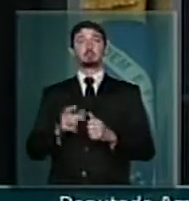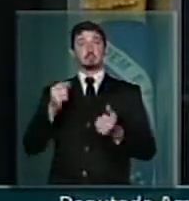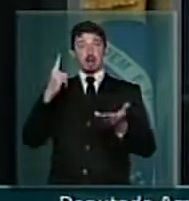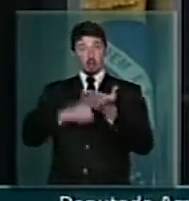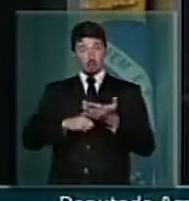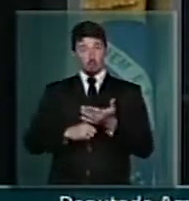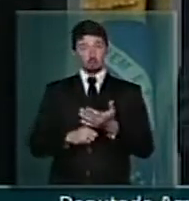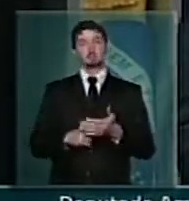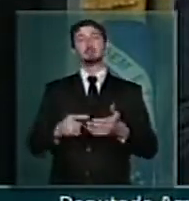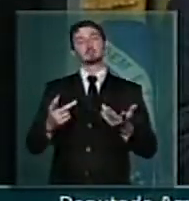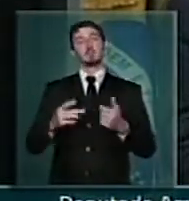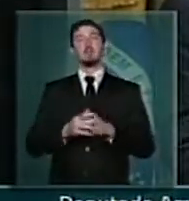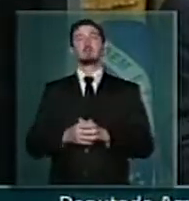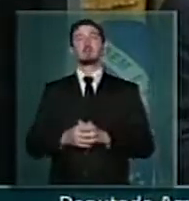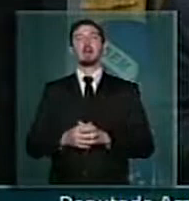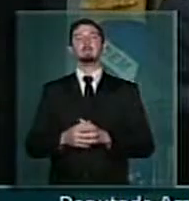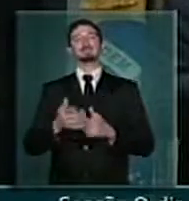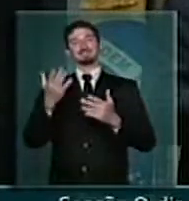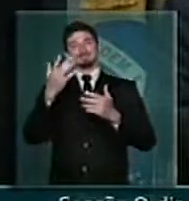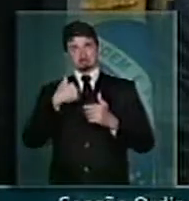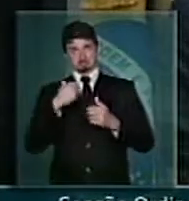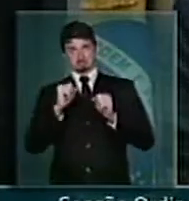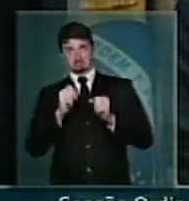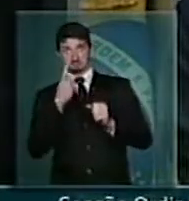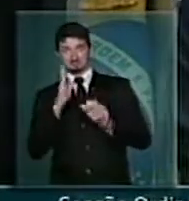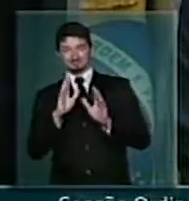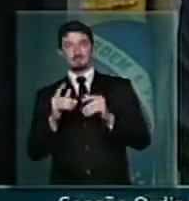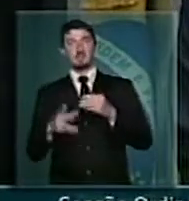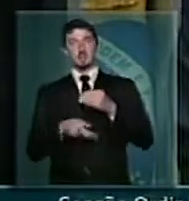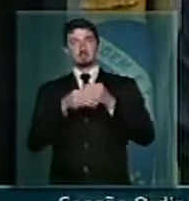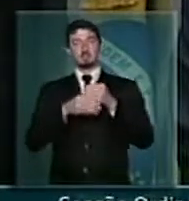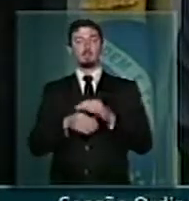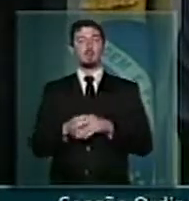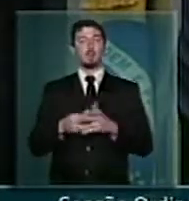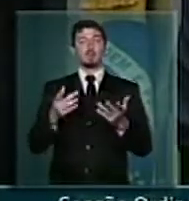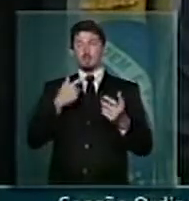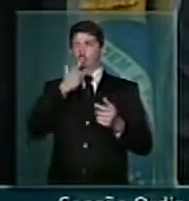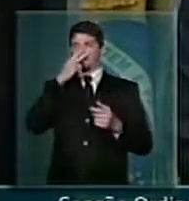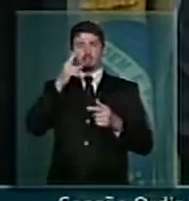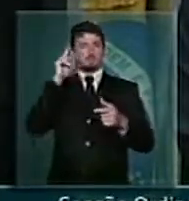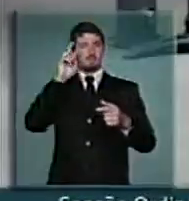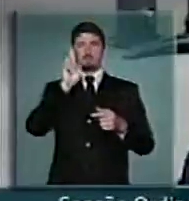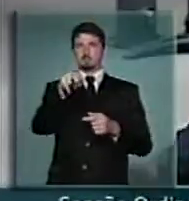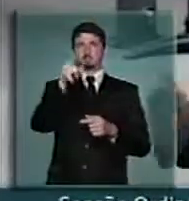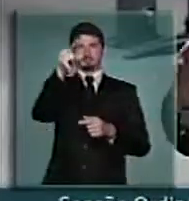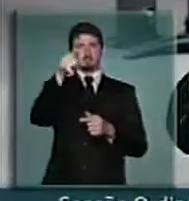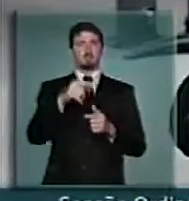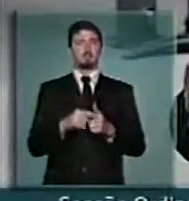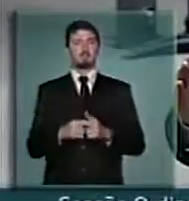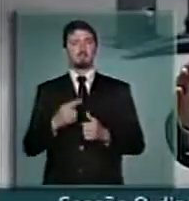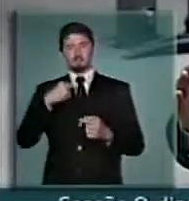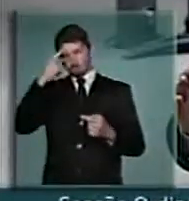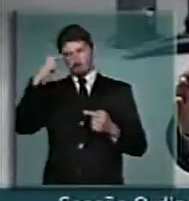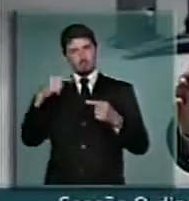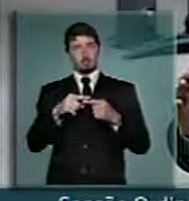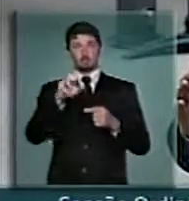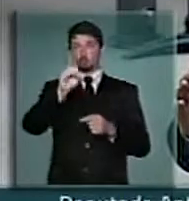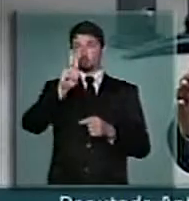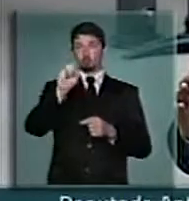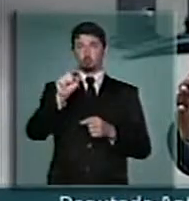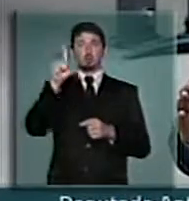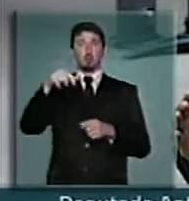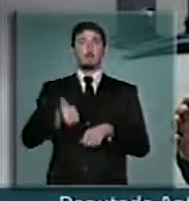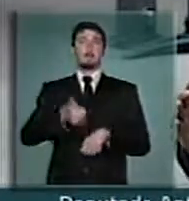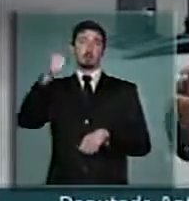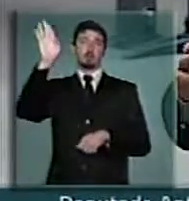cumprido. Acho que Vossa Excelência tem toda a razão. O Sistema Único de Saúde é o melhor sistema para o